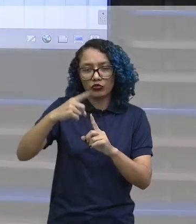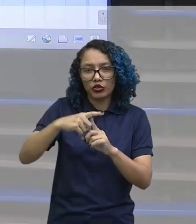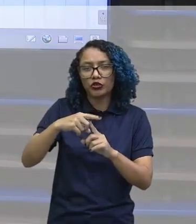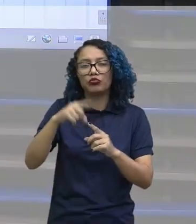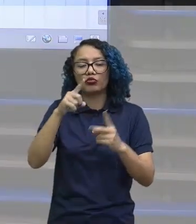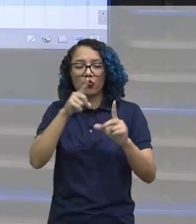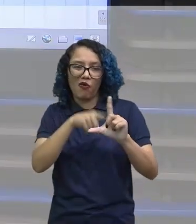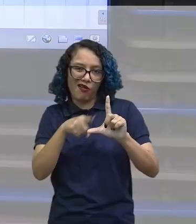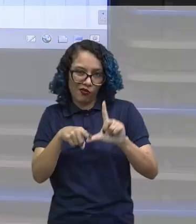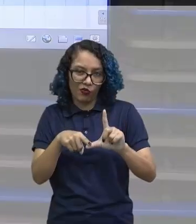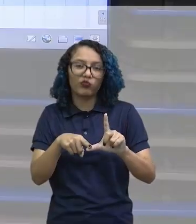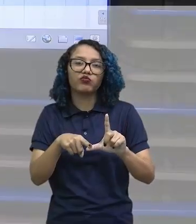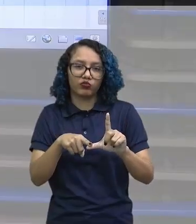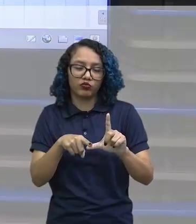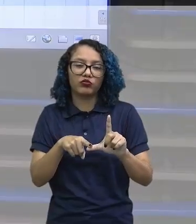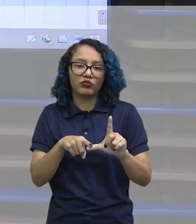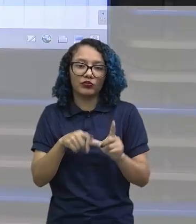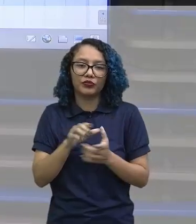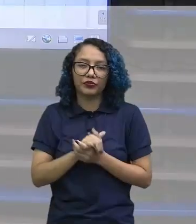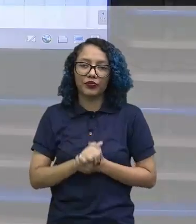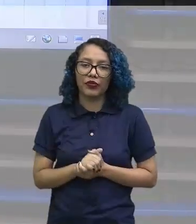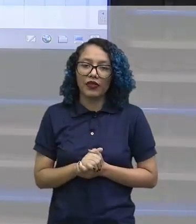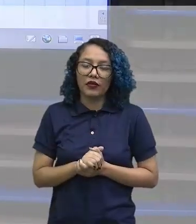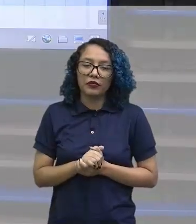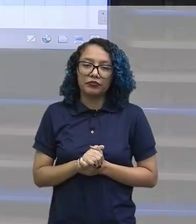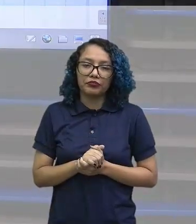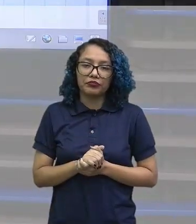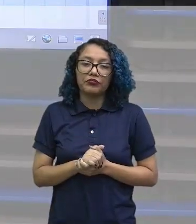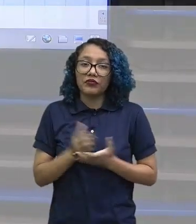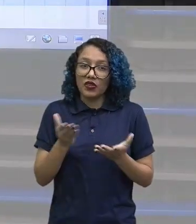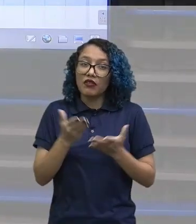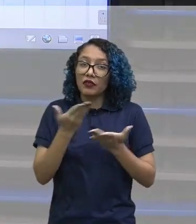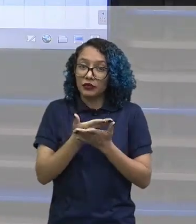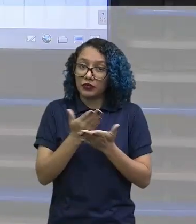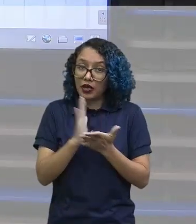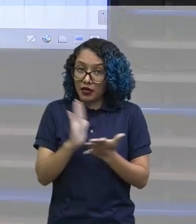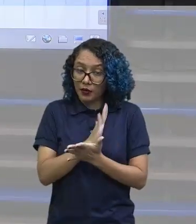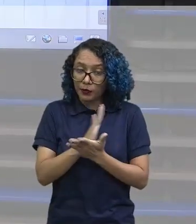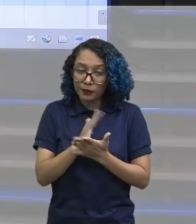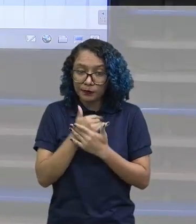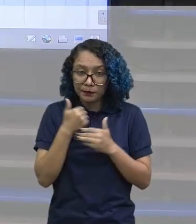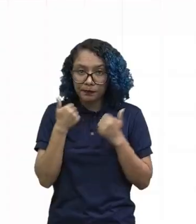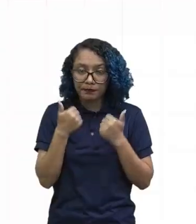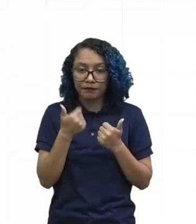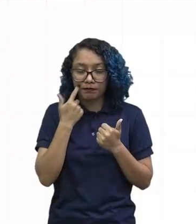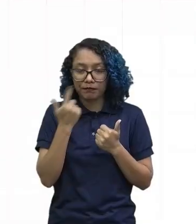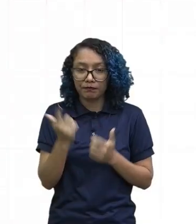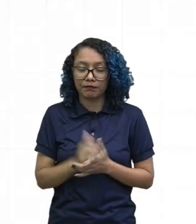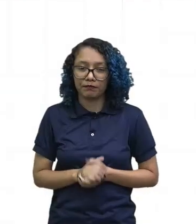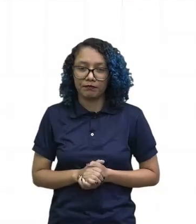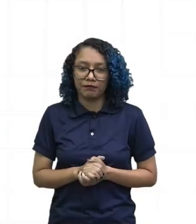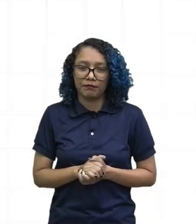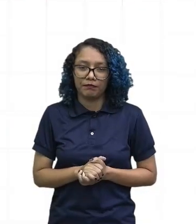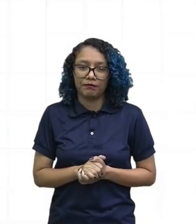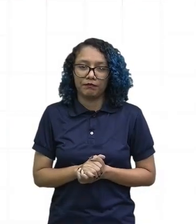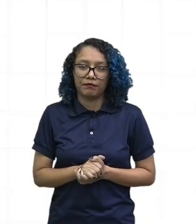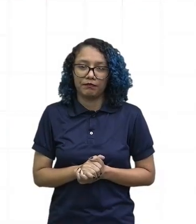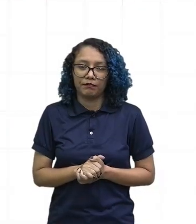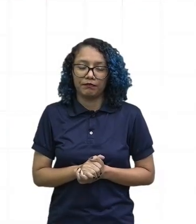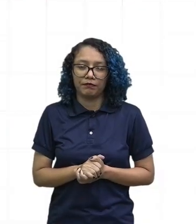palavras, é isso, tá? E aí nós vamos abordar aqui alguns ângulos notáveis, certo? Então, acompanhe aqui na tela que nós temos na nossa